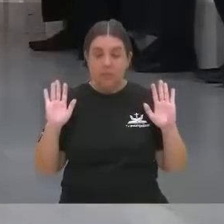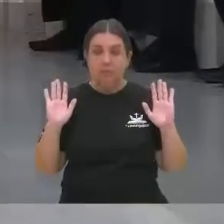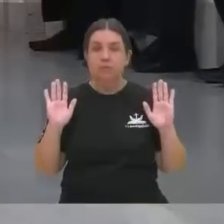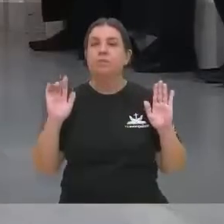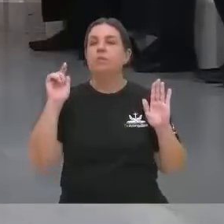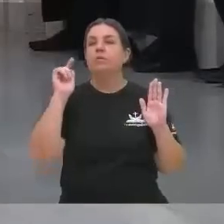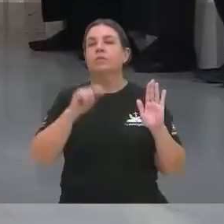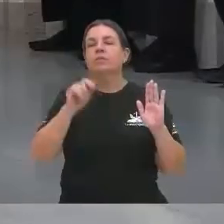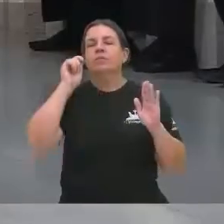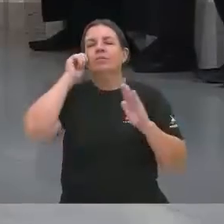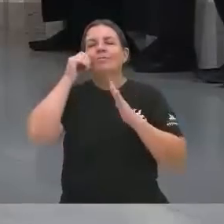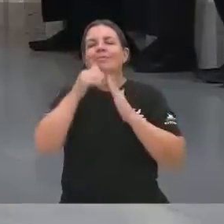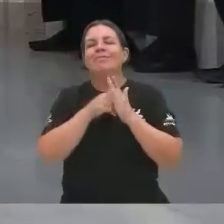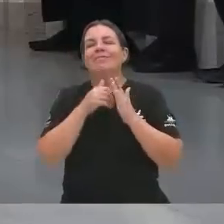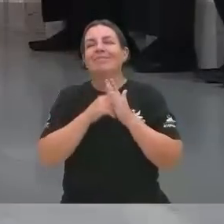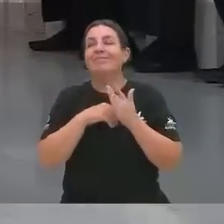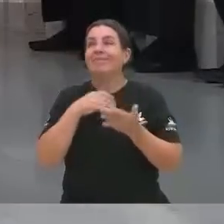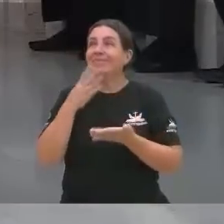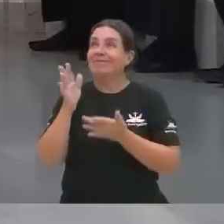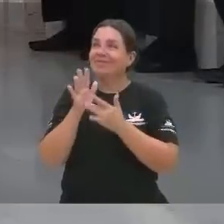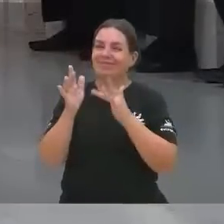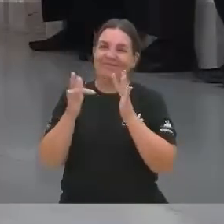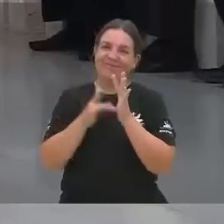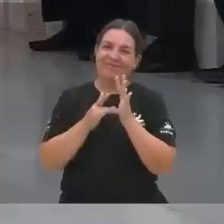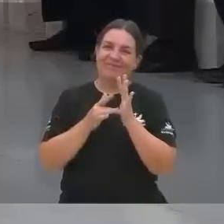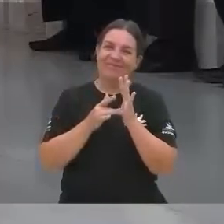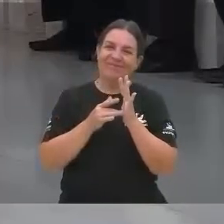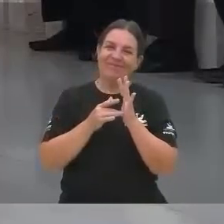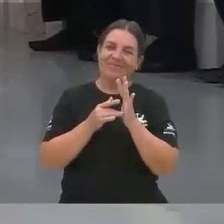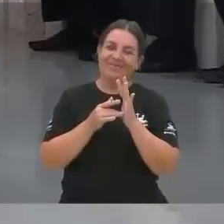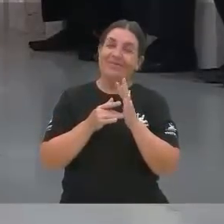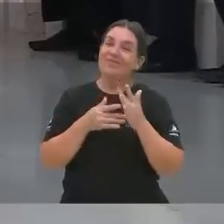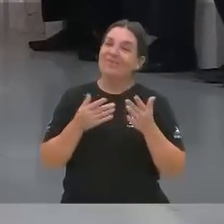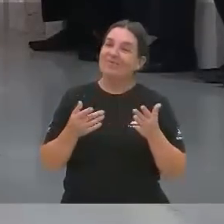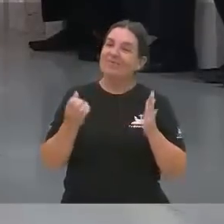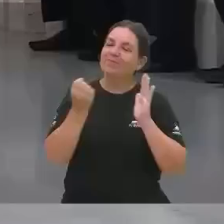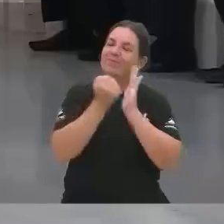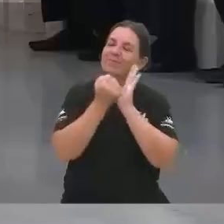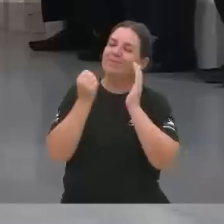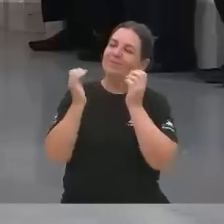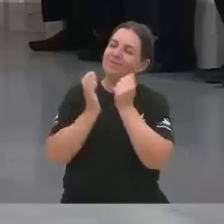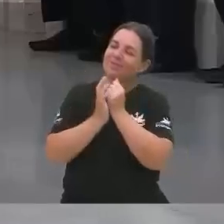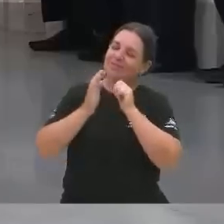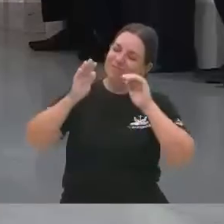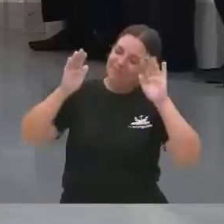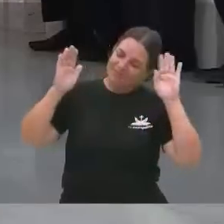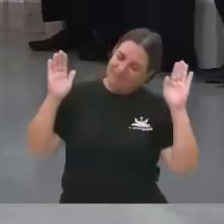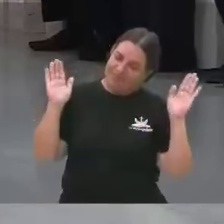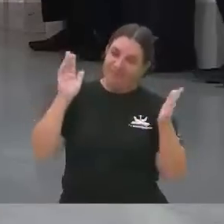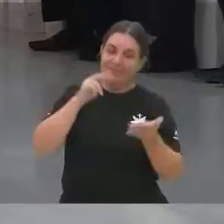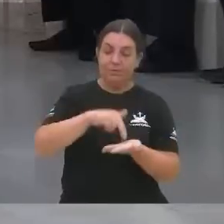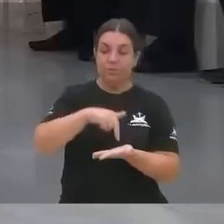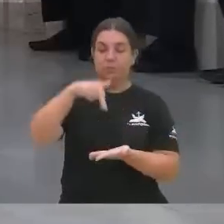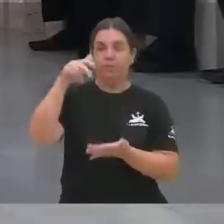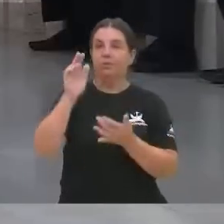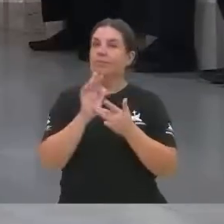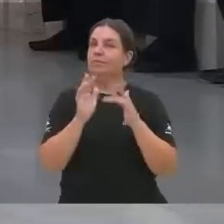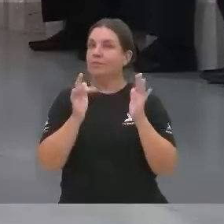nesse mistério Redentor de Jesus paixão morte e ressurreição